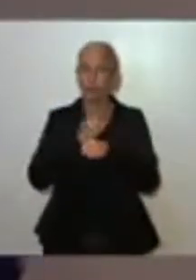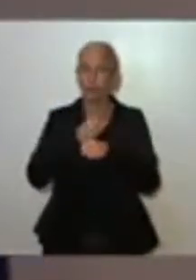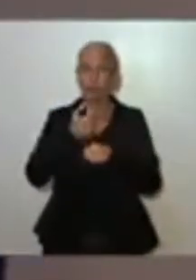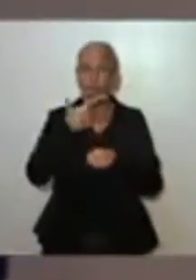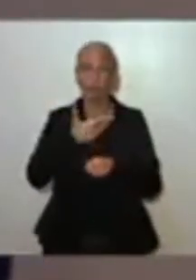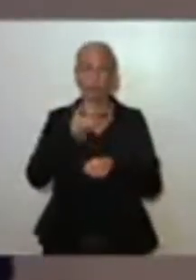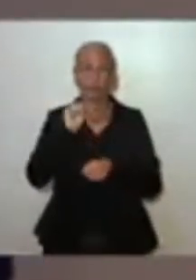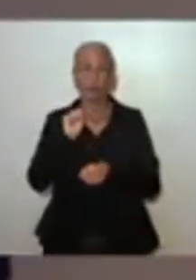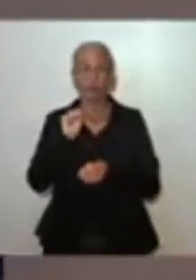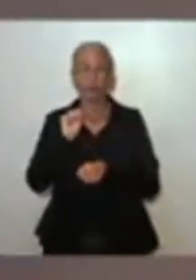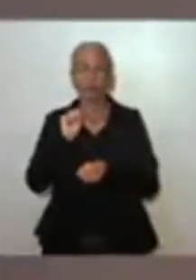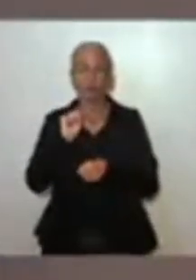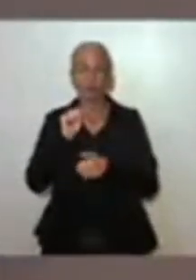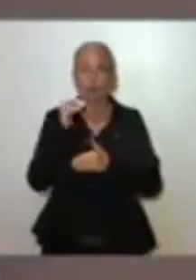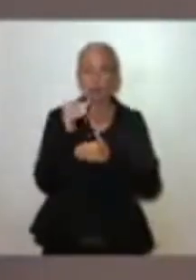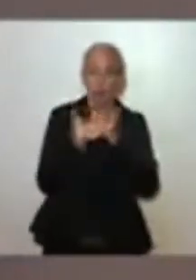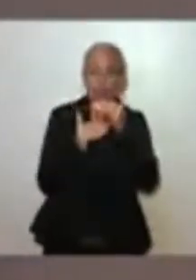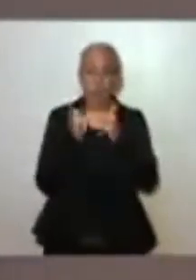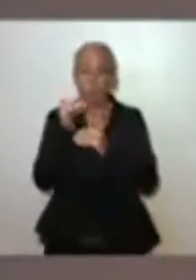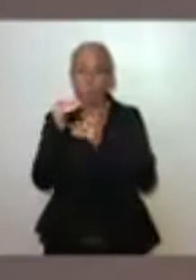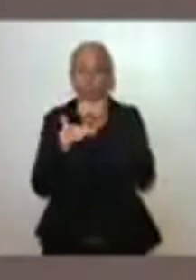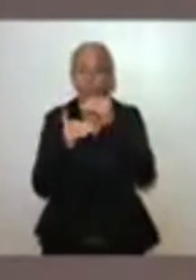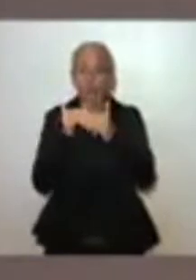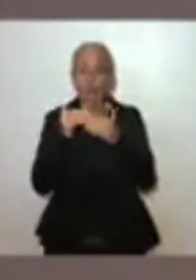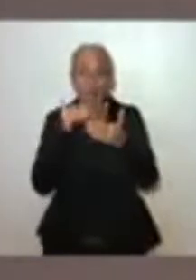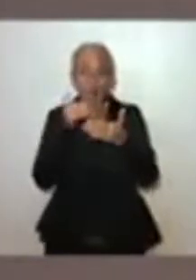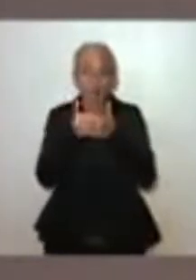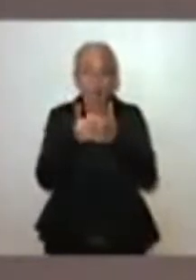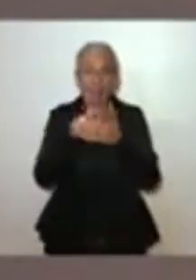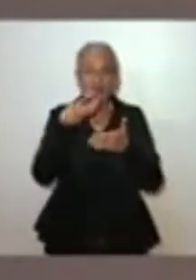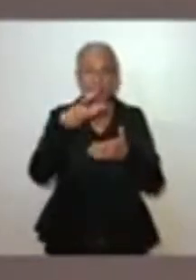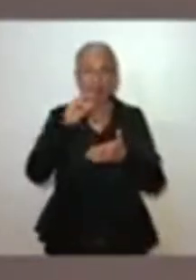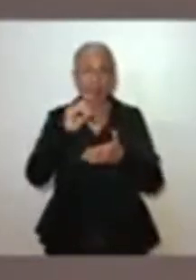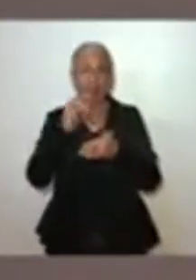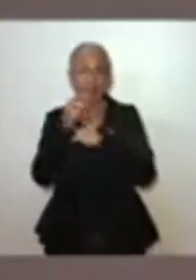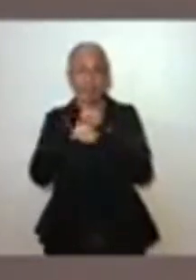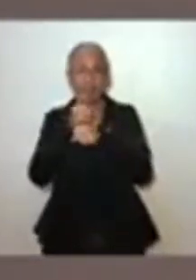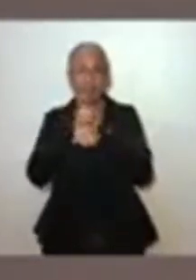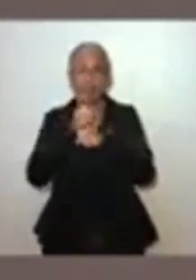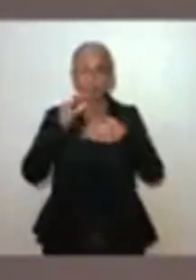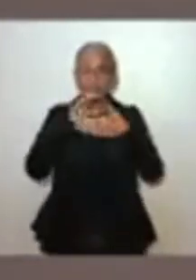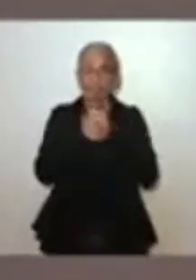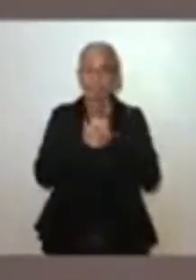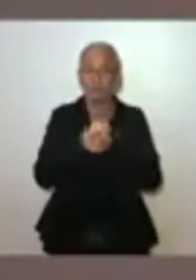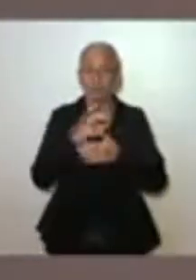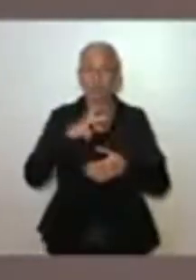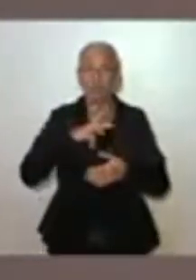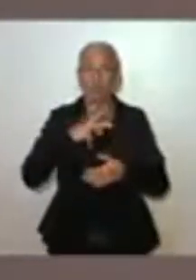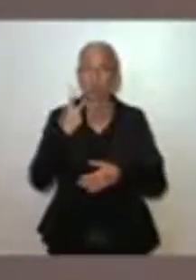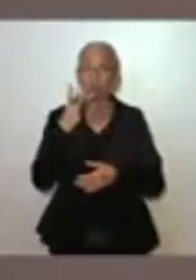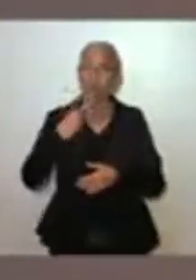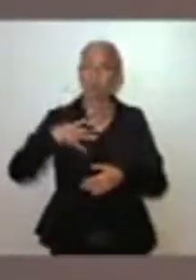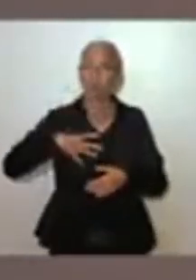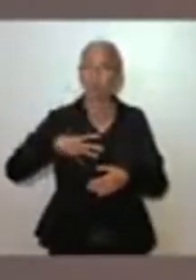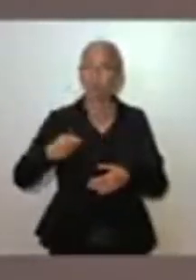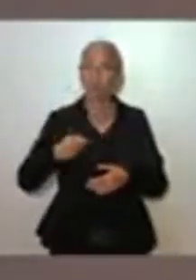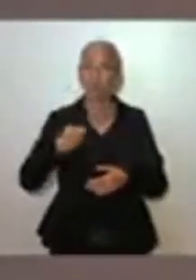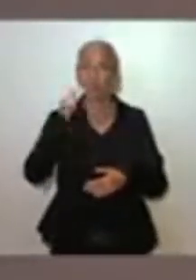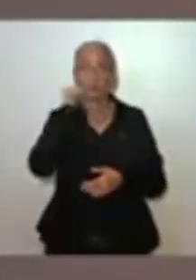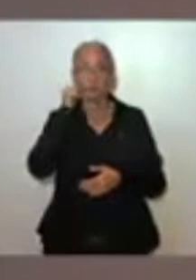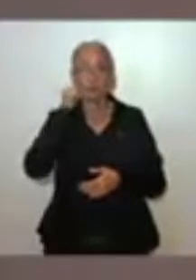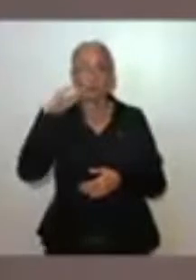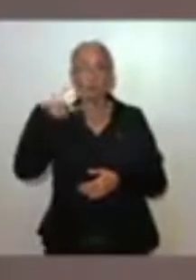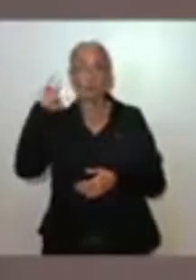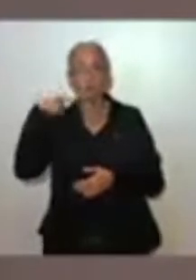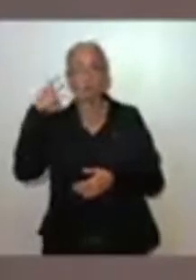depois vai engrenando mas tô quase chegando o melhor e tenho tenho dois filhos uma menina que a advogada de